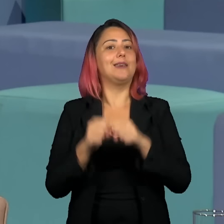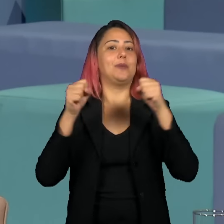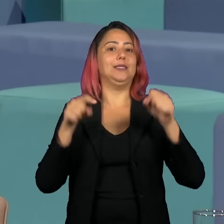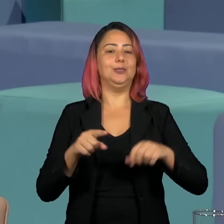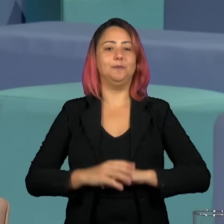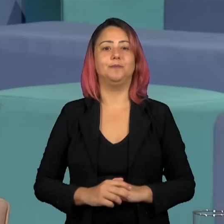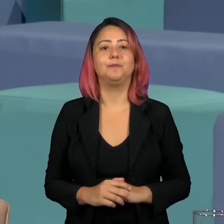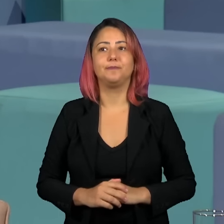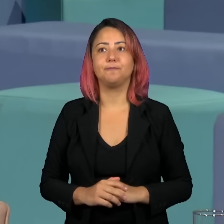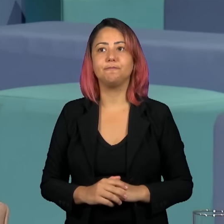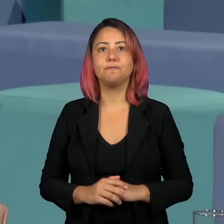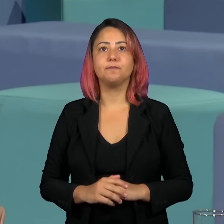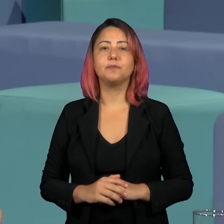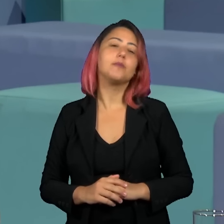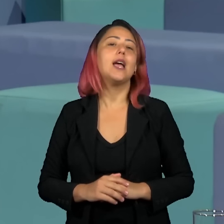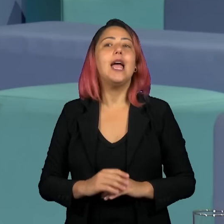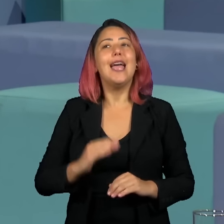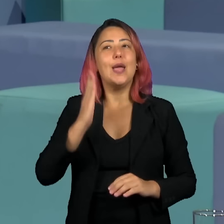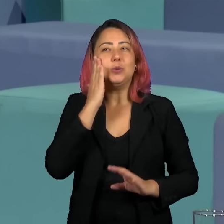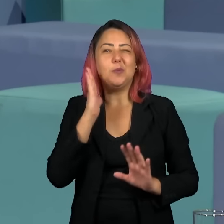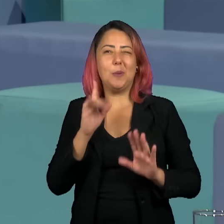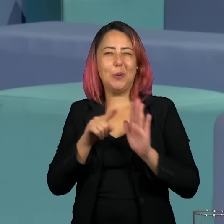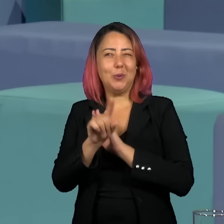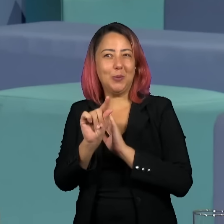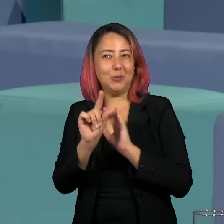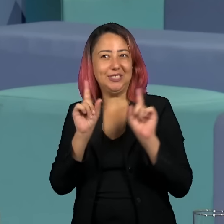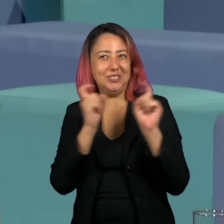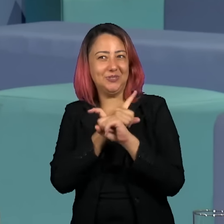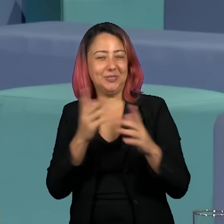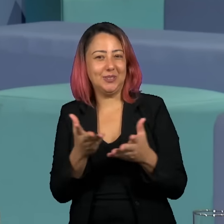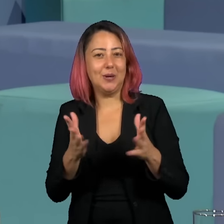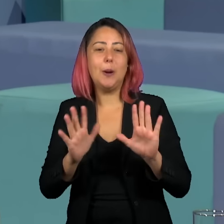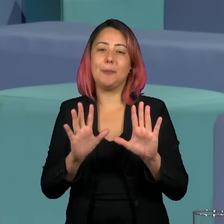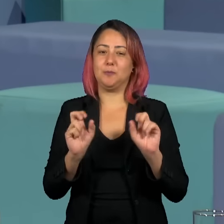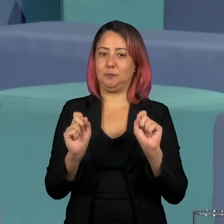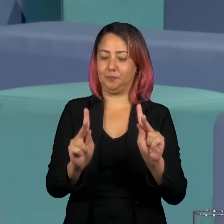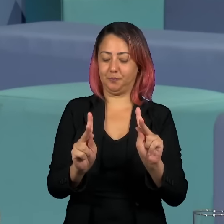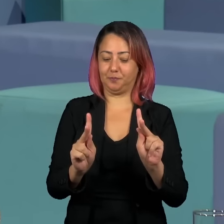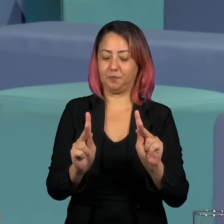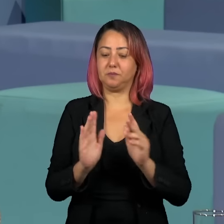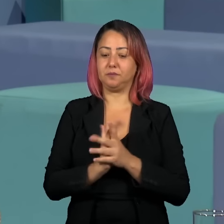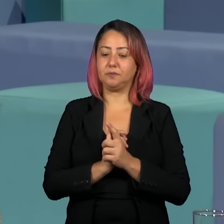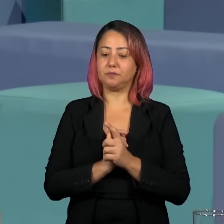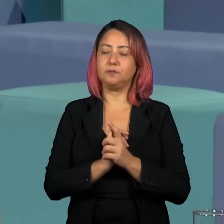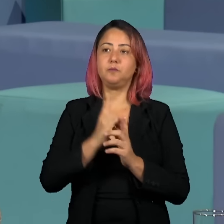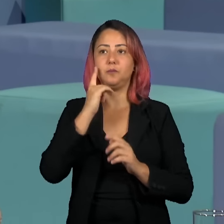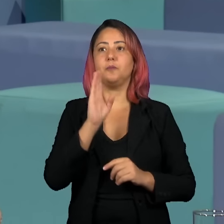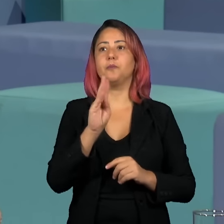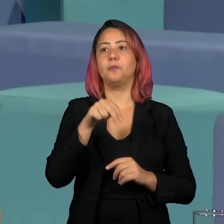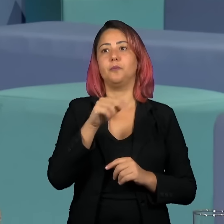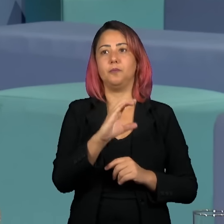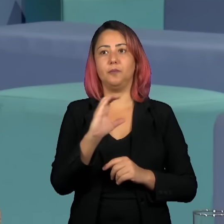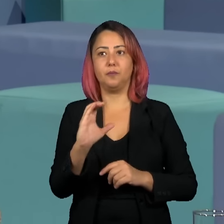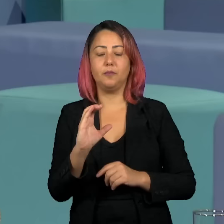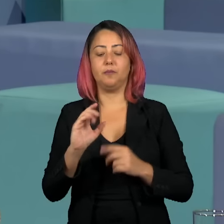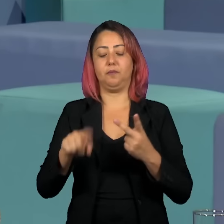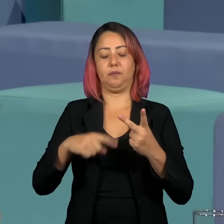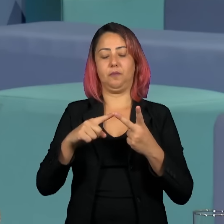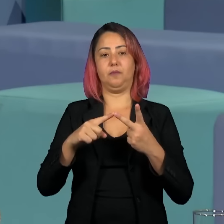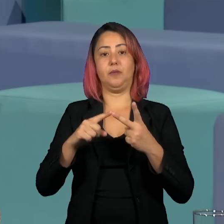e eu sei que é uma pergunta difícil de responder né mas ok eu acho que a bncc a pandemia